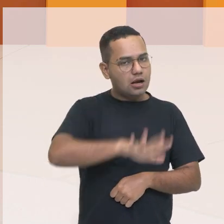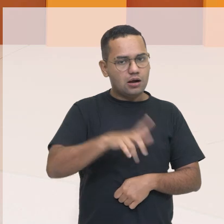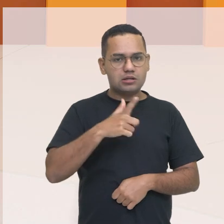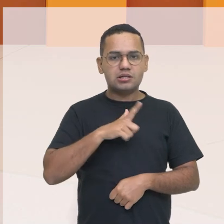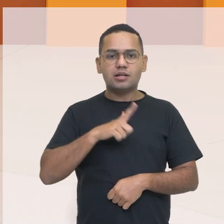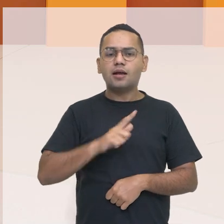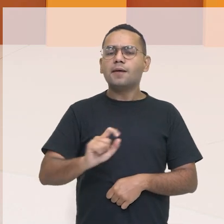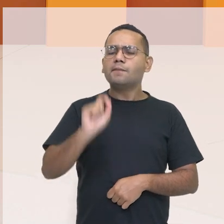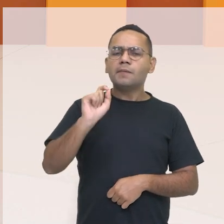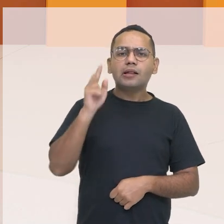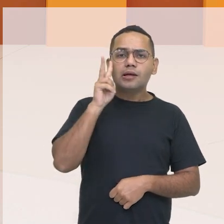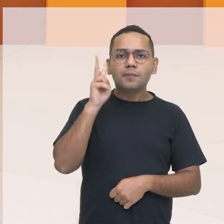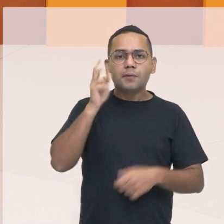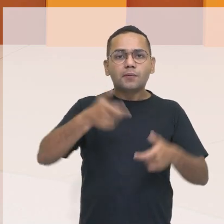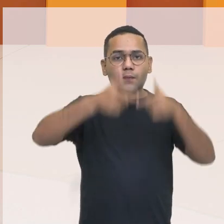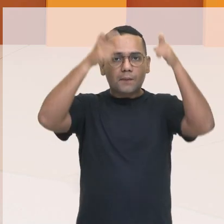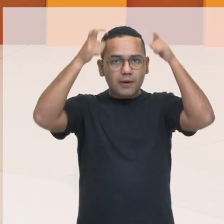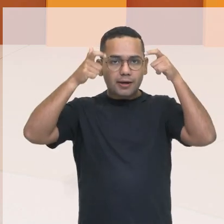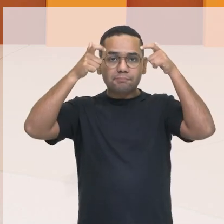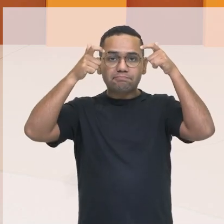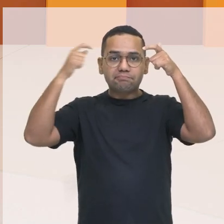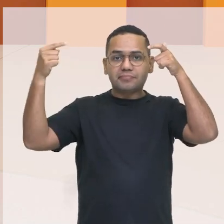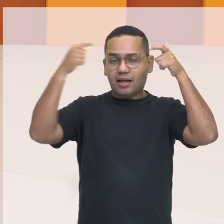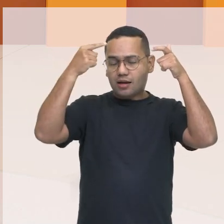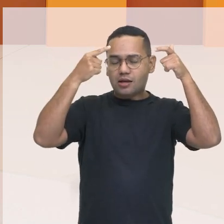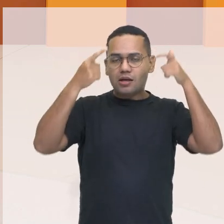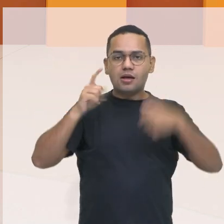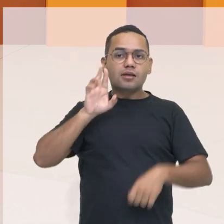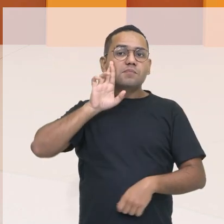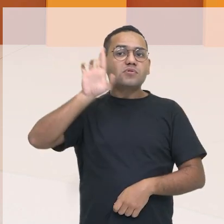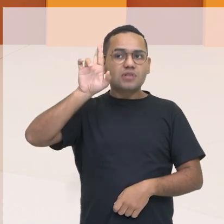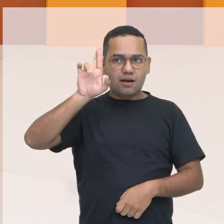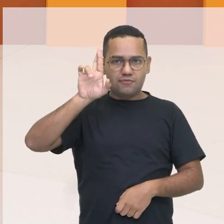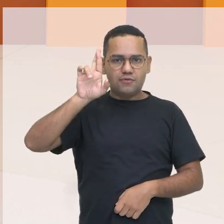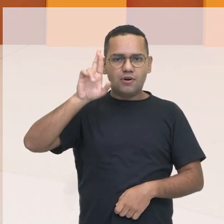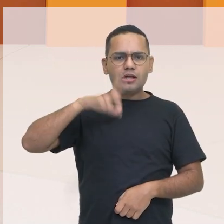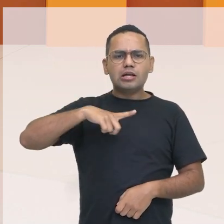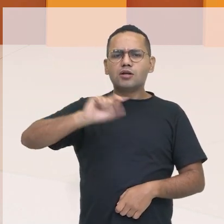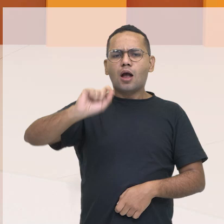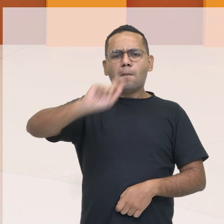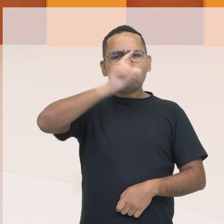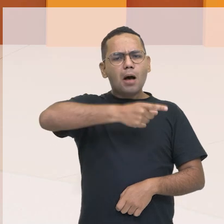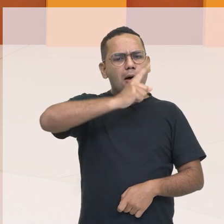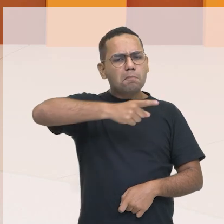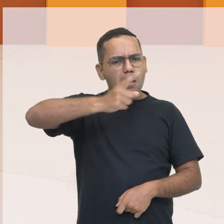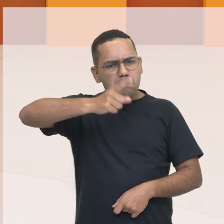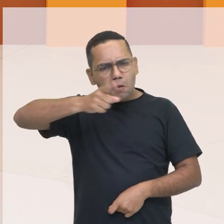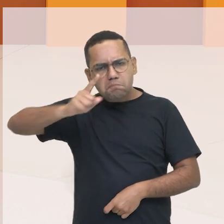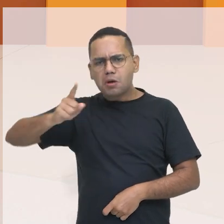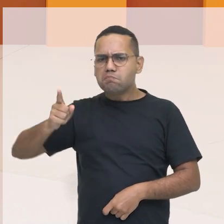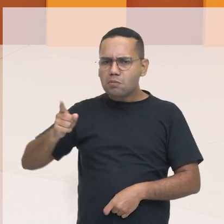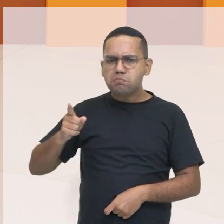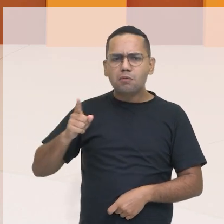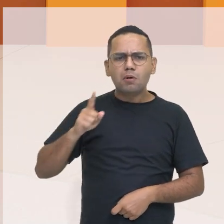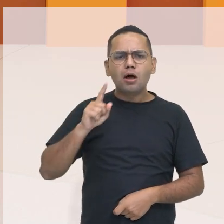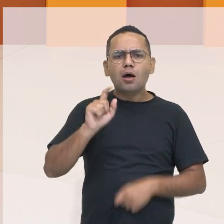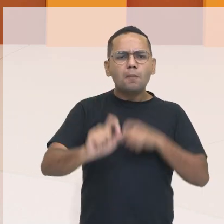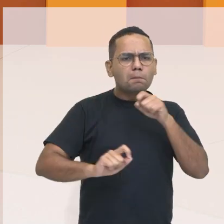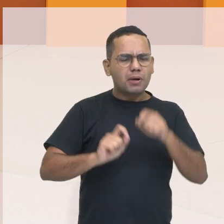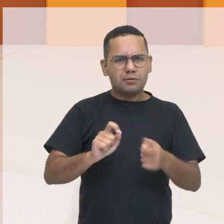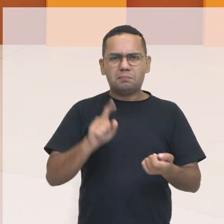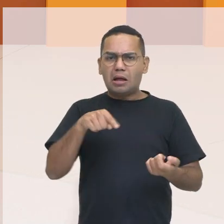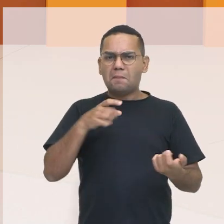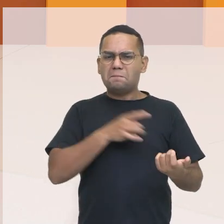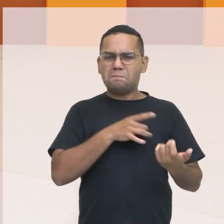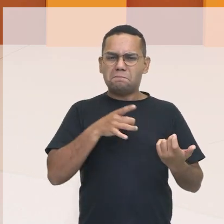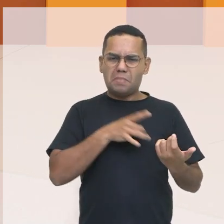do monarca, que era o único responsável por aplicar, pelo medo, essa atividade necessária para controlar as